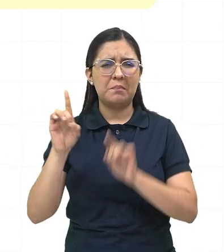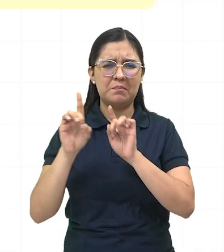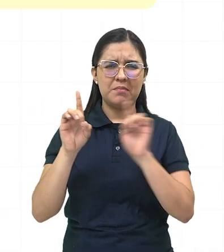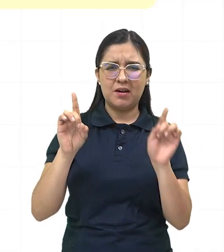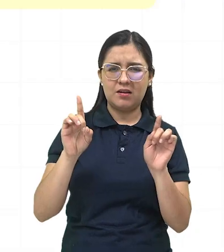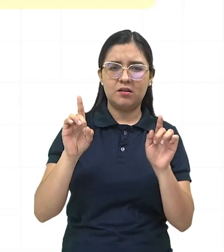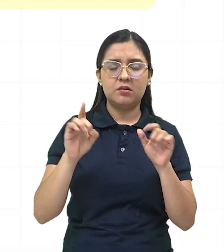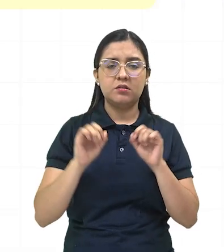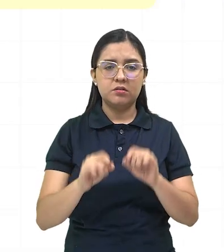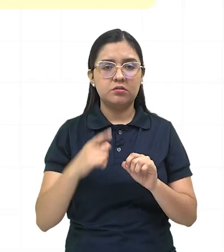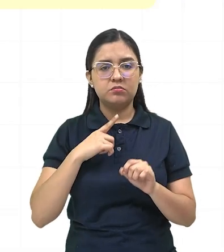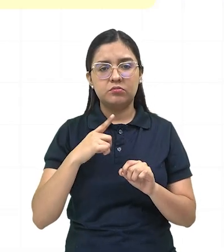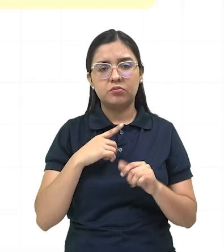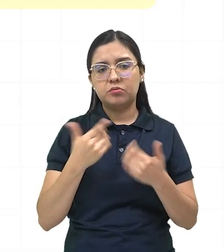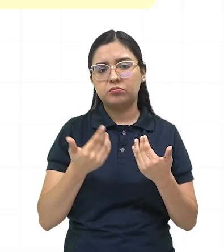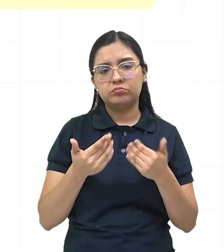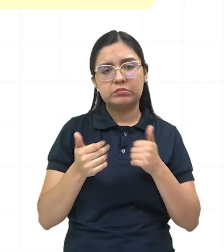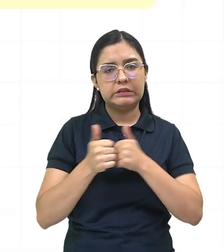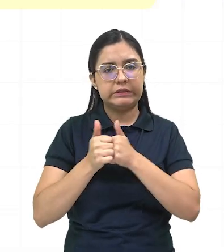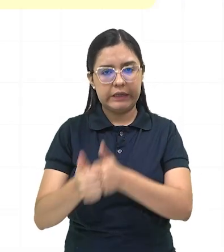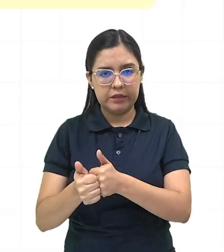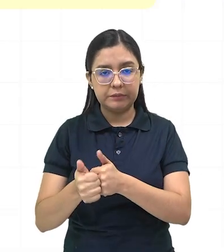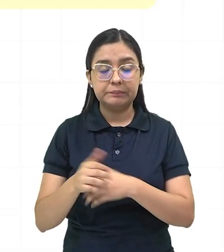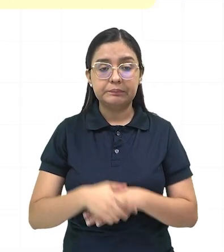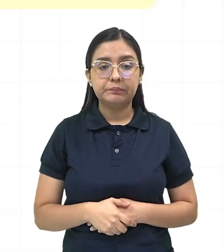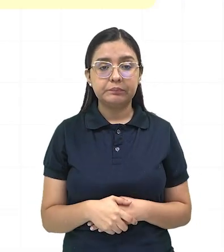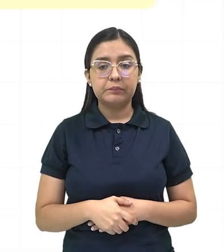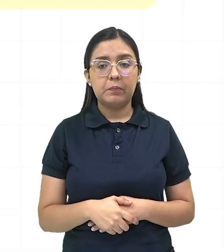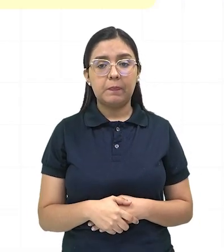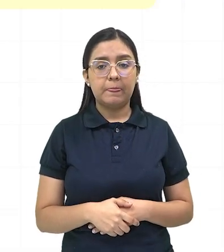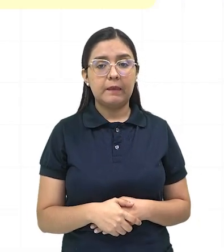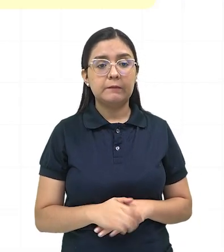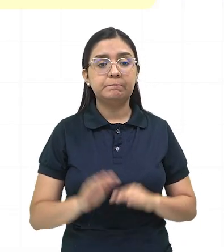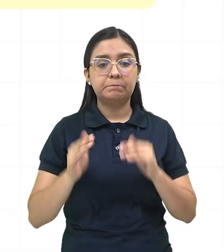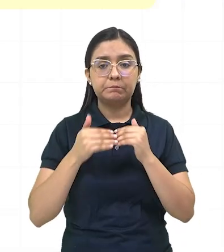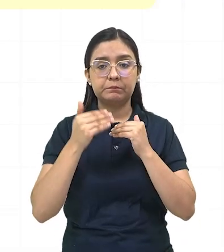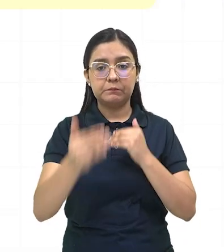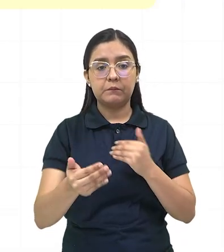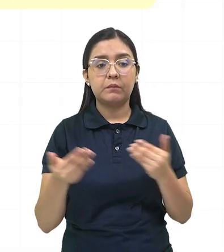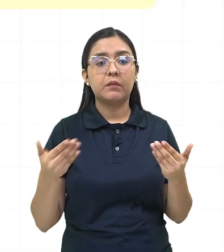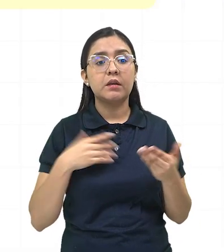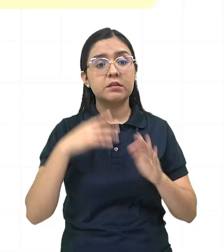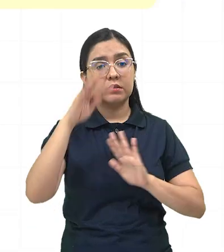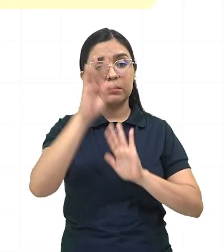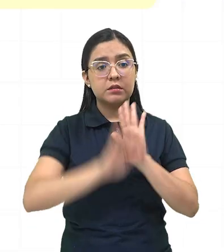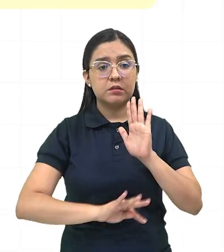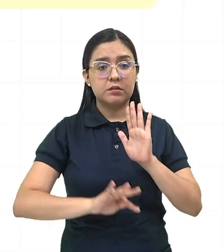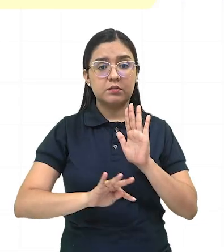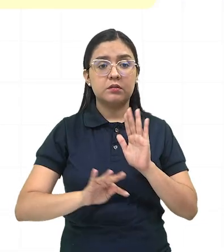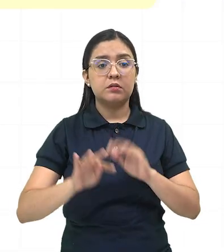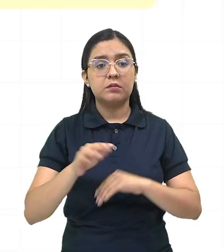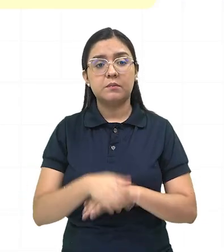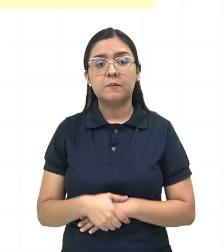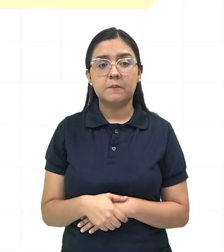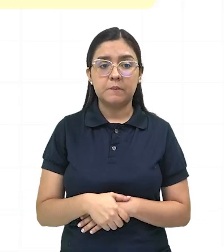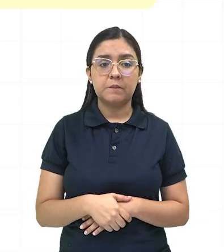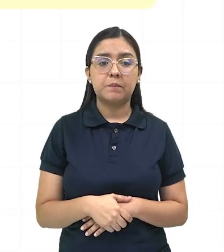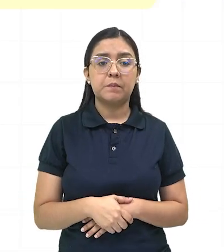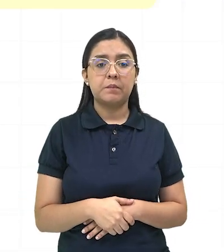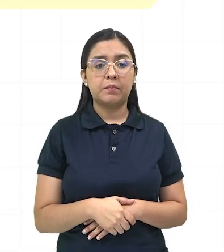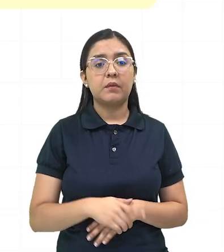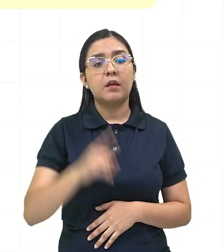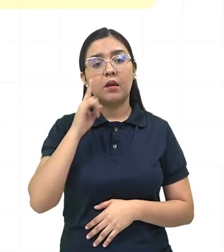seguir nenhuma doutrina específica, né? Vamos continuar, porque o texto dessa cartela, continuar na próxima, olha